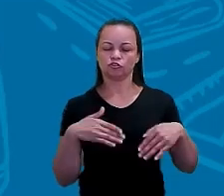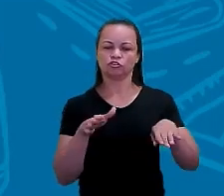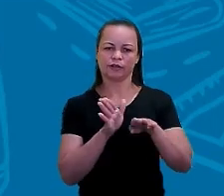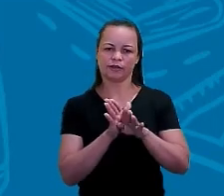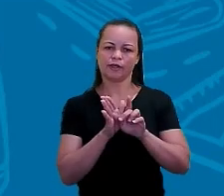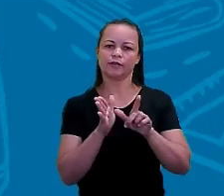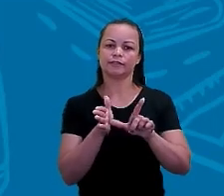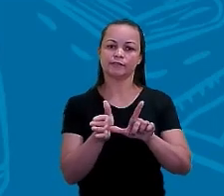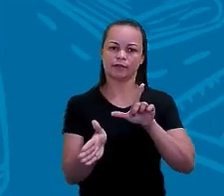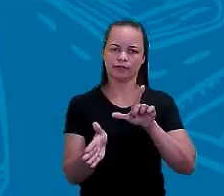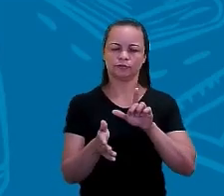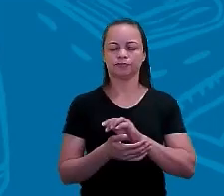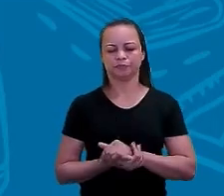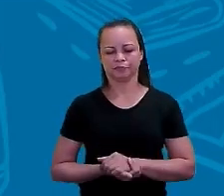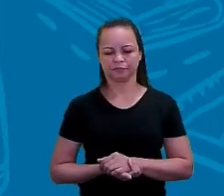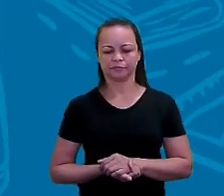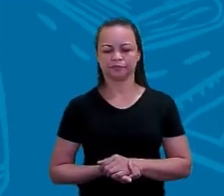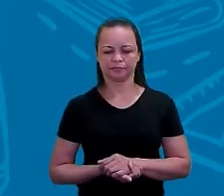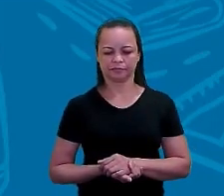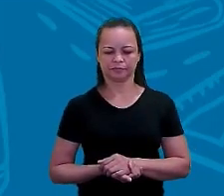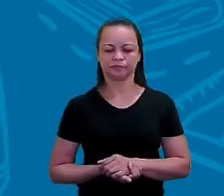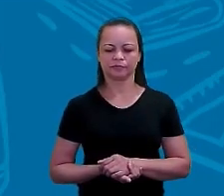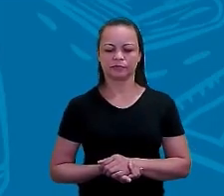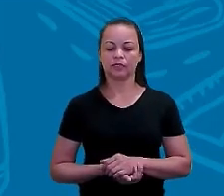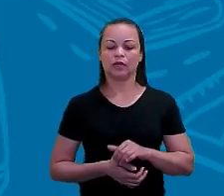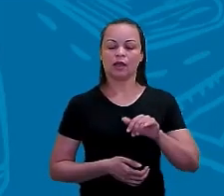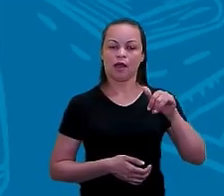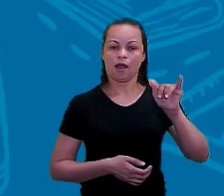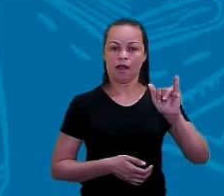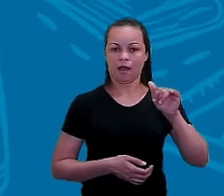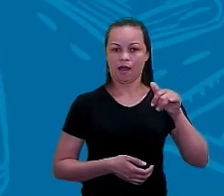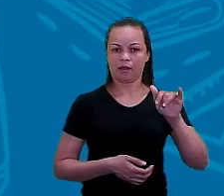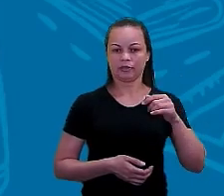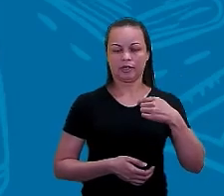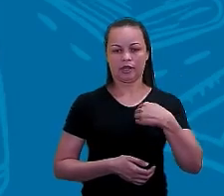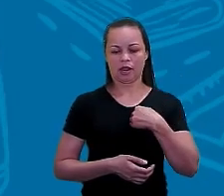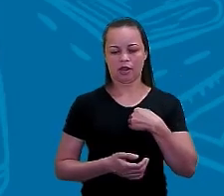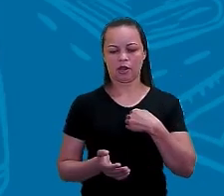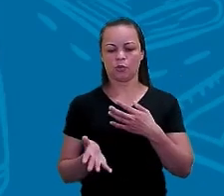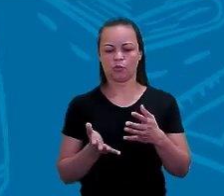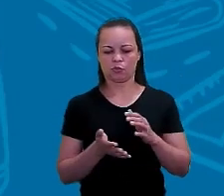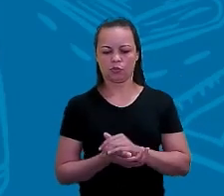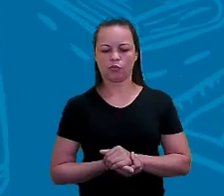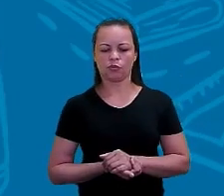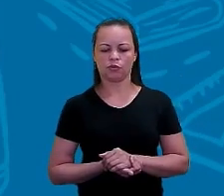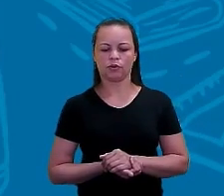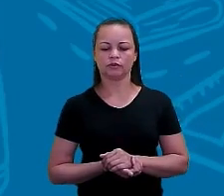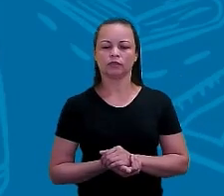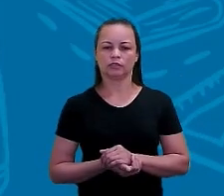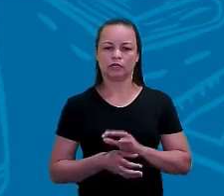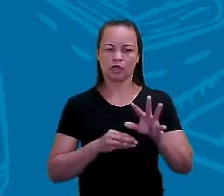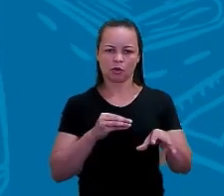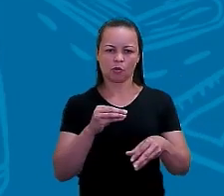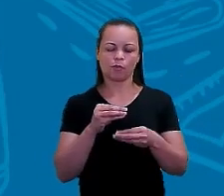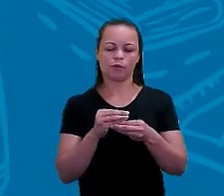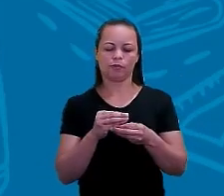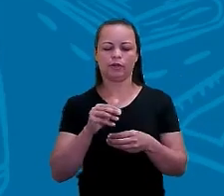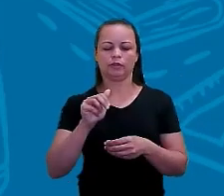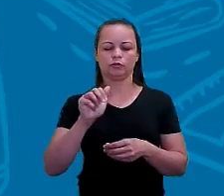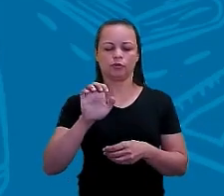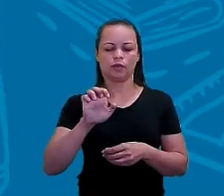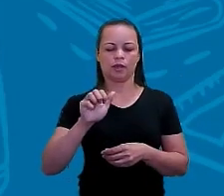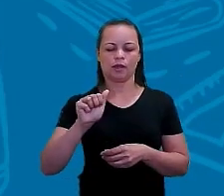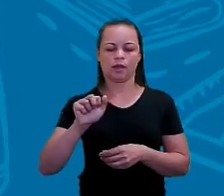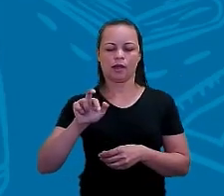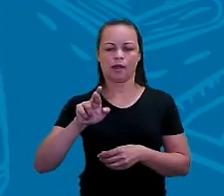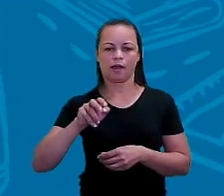cedo, eu estou afirmando. Olha aí, I, sujeito, arrived, verbo, early, complemento. Para